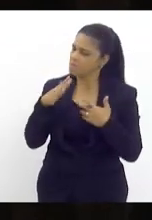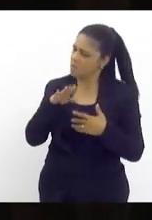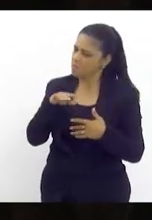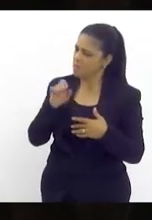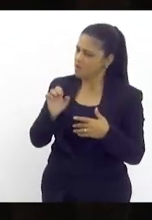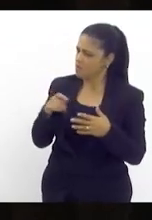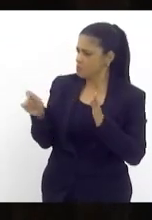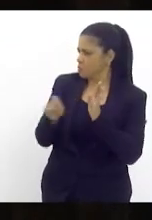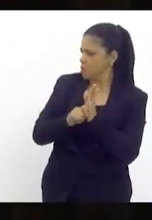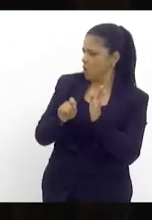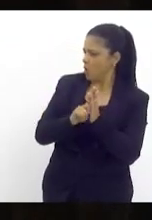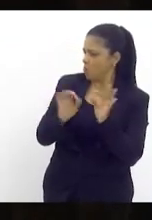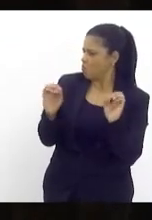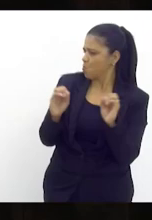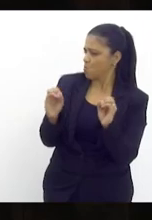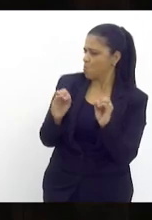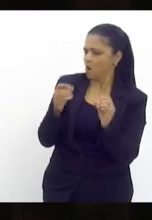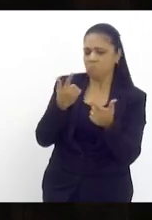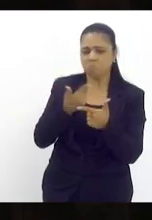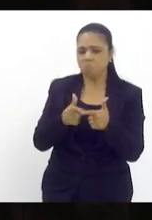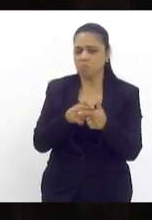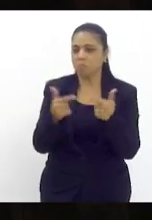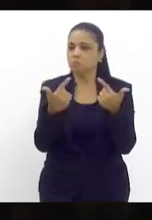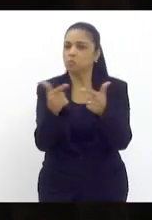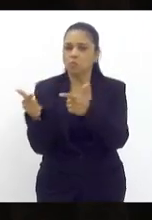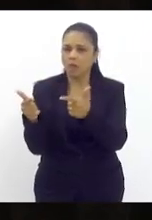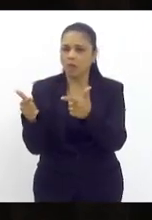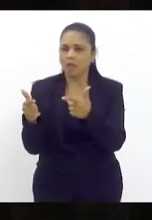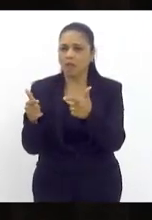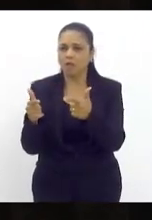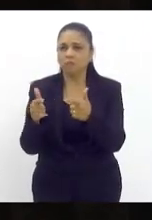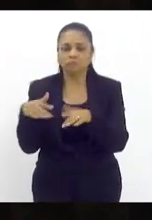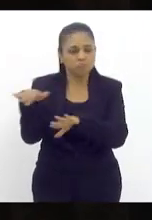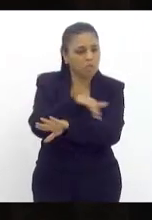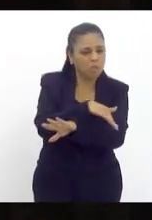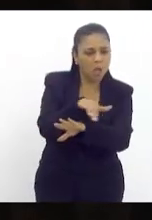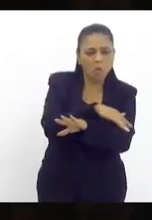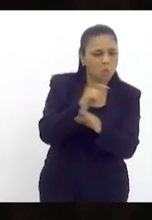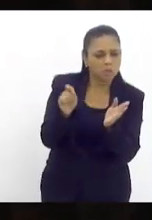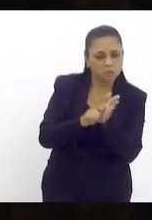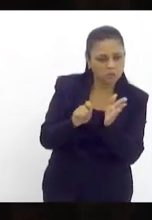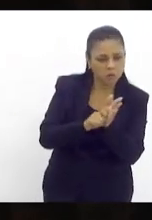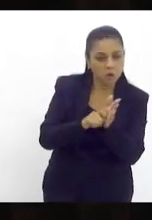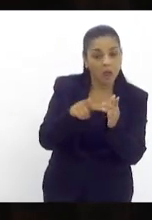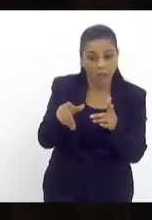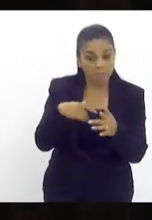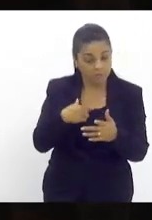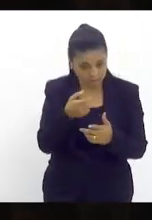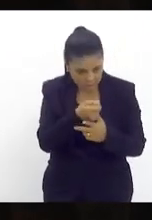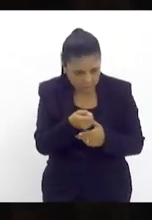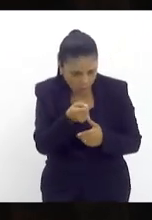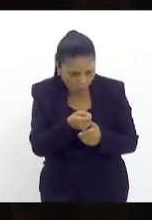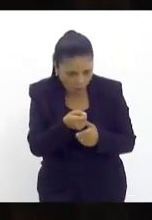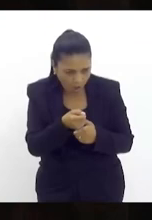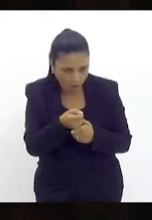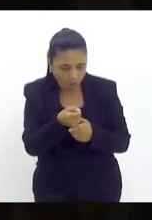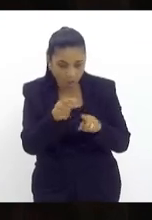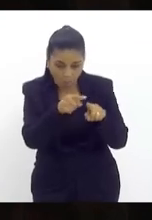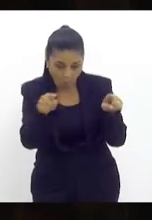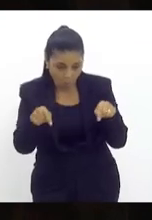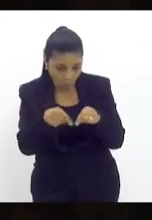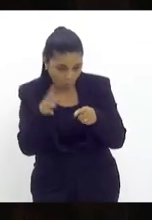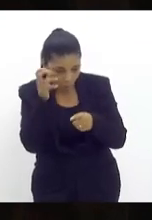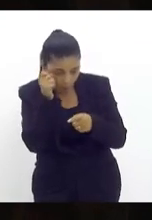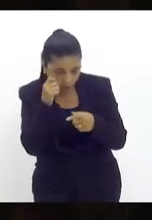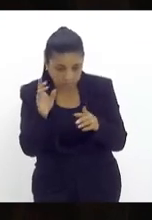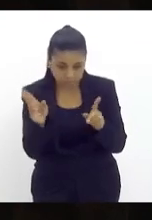nas drogas, não tem nenhum problema. Né? Eu falo assim, ele não está na rua nas drogas. Eu falei, mas ele está no celular, está no quarto dele, trancado com o